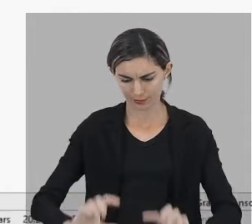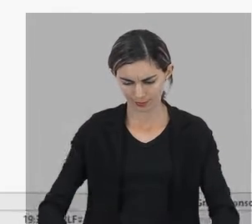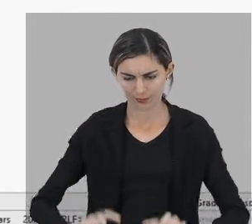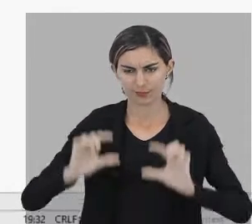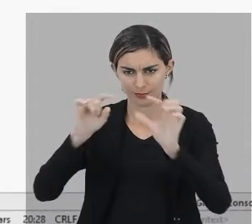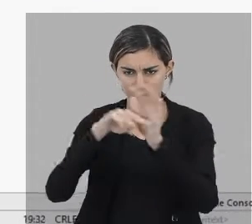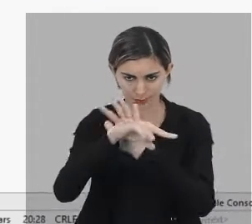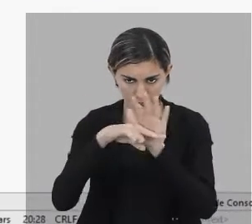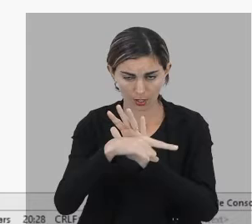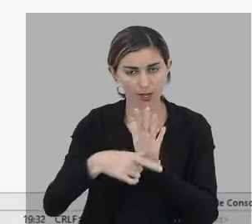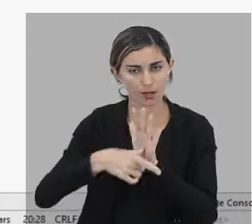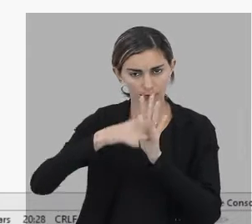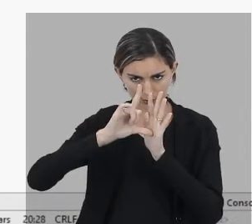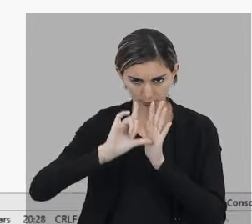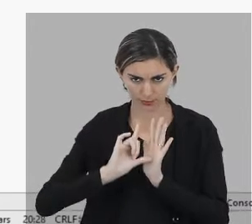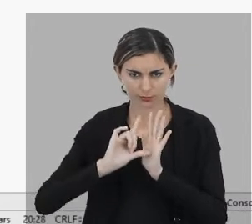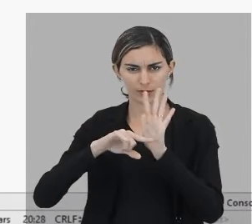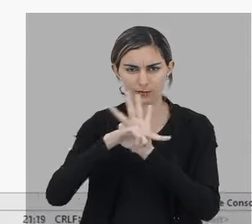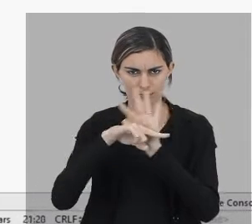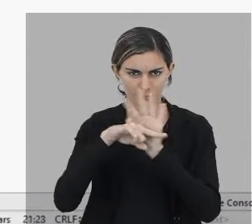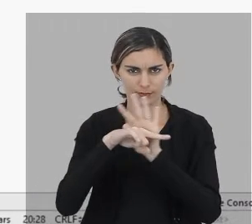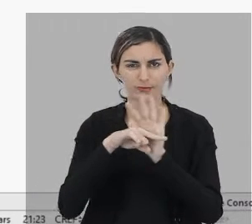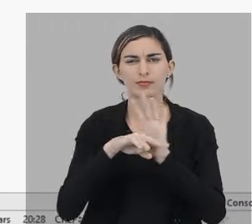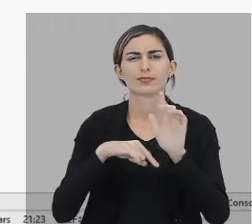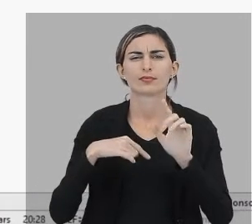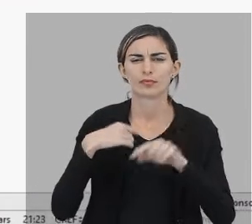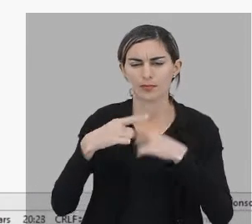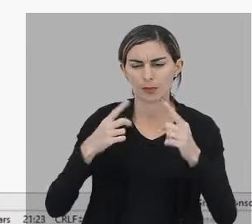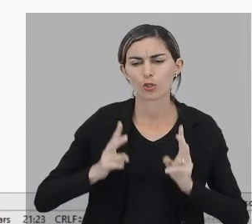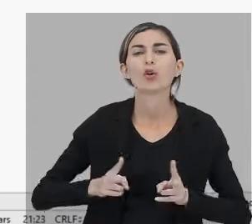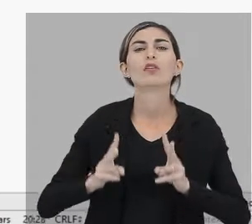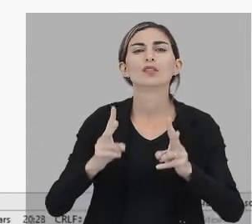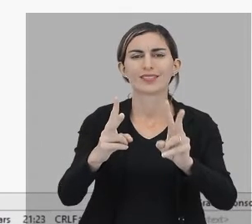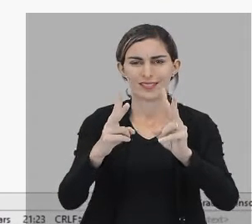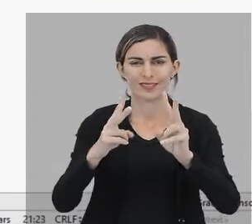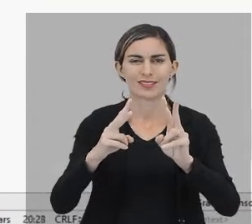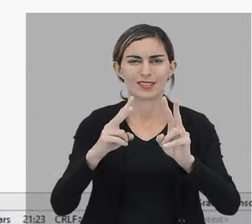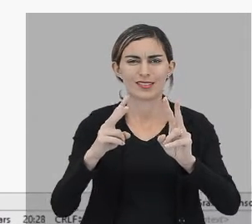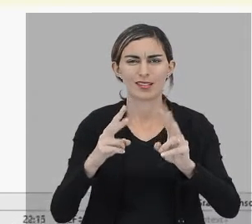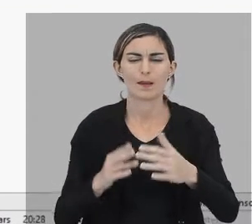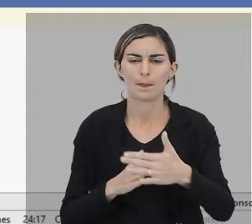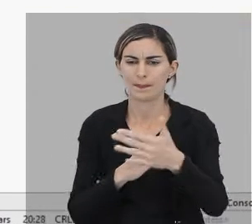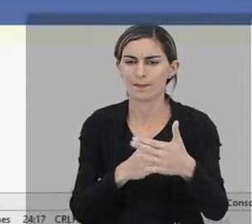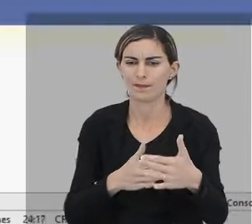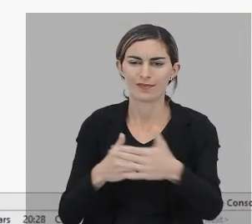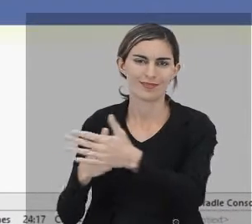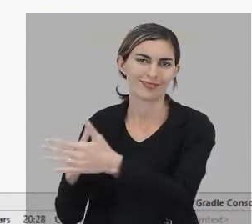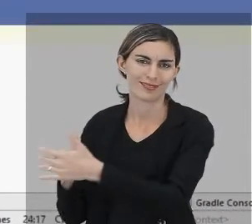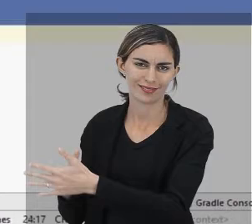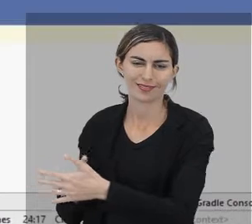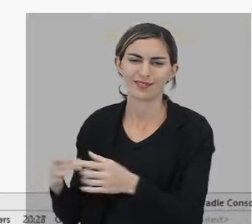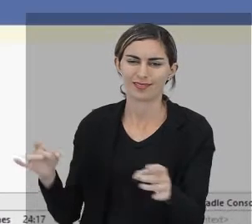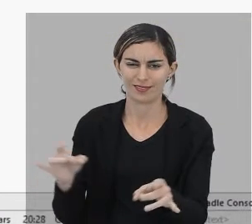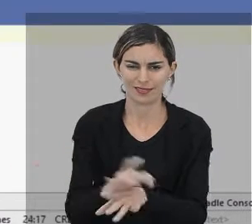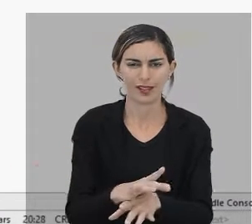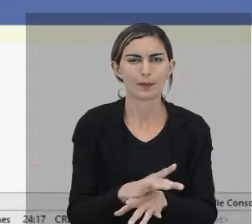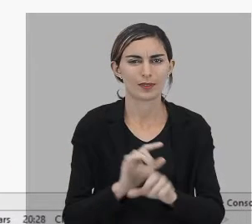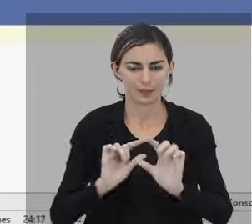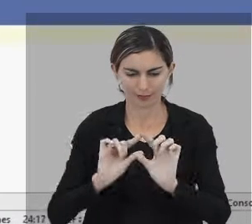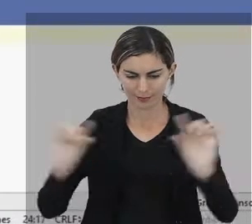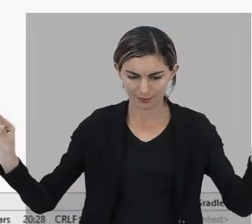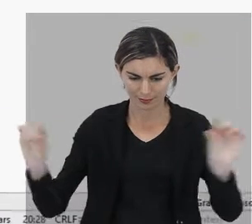vai fazer essa verificação antes e vai continuar impedindo a execução